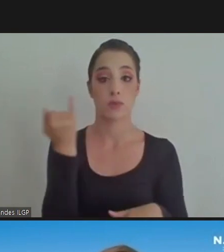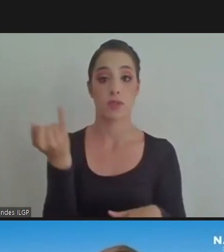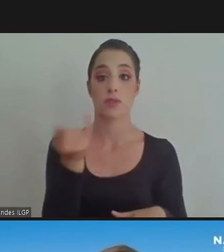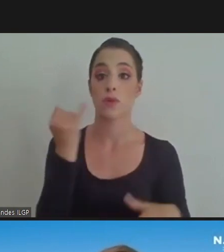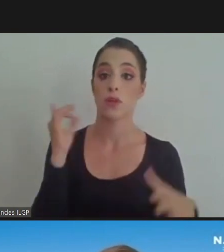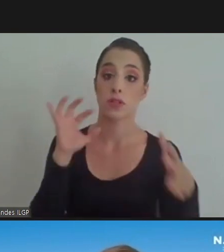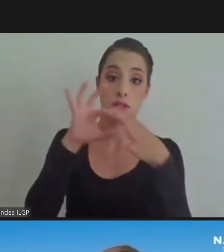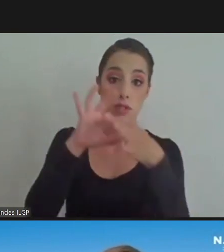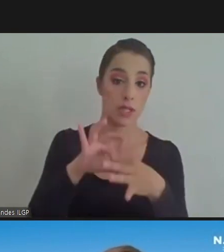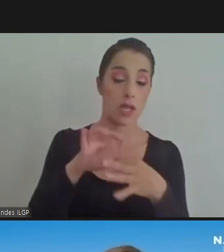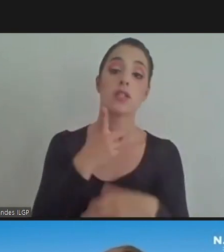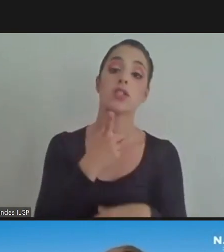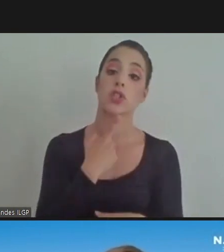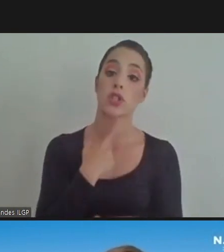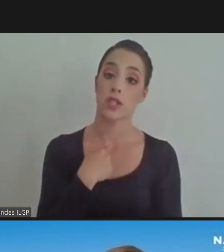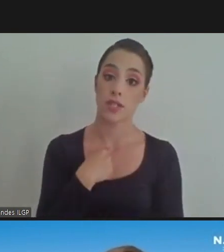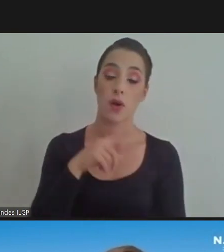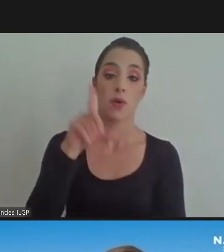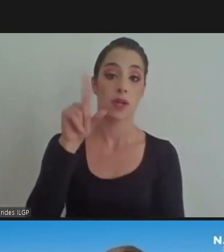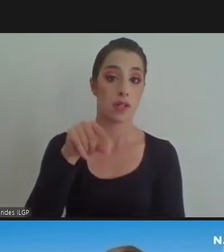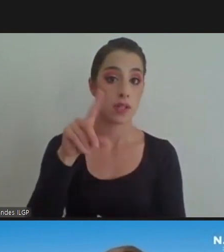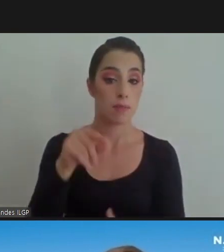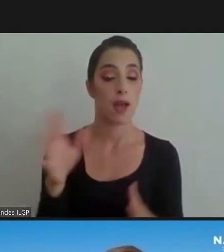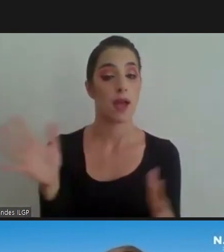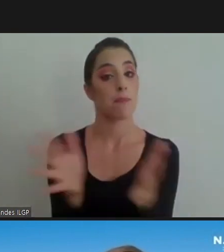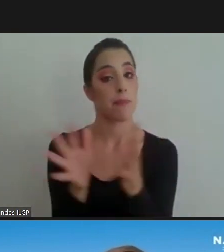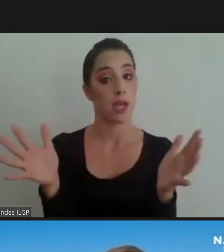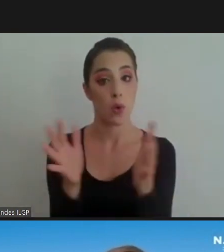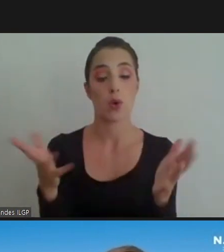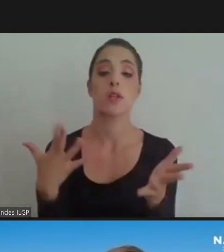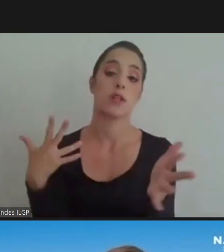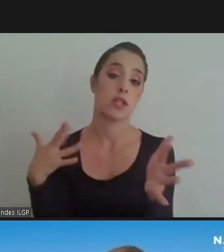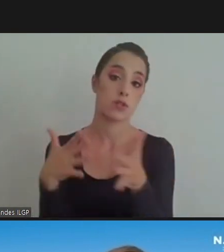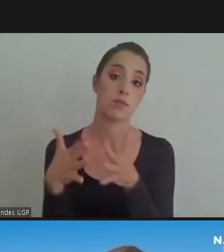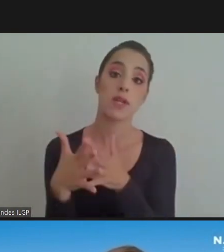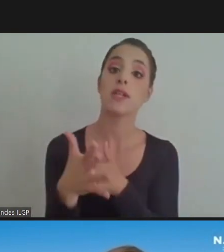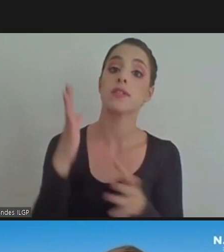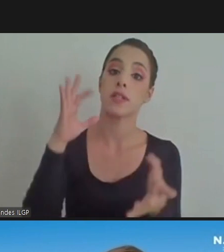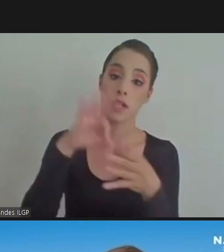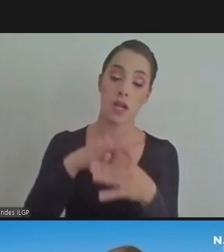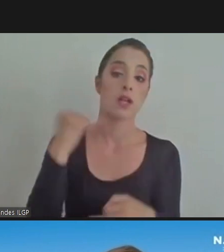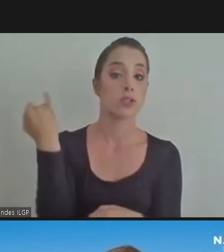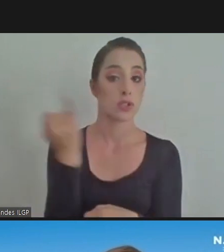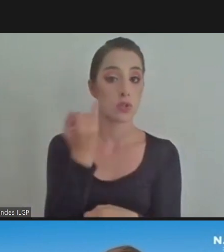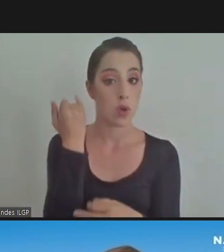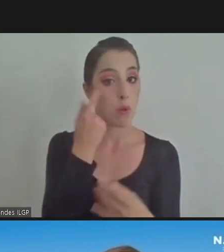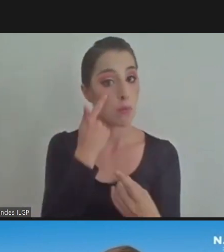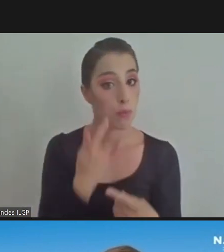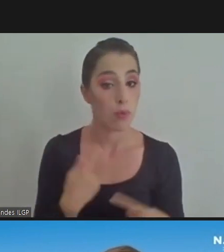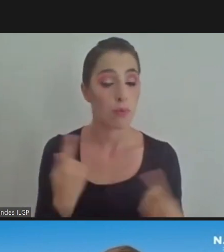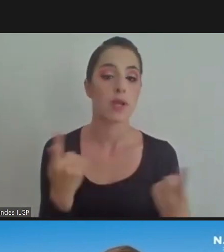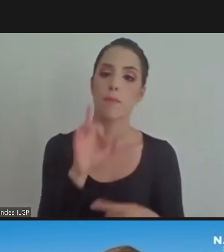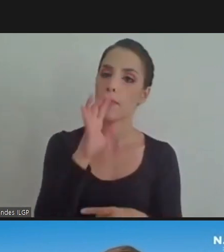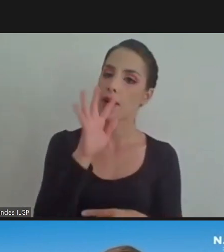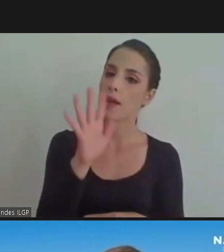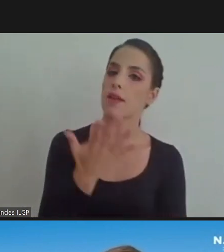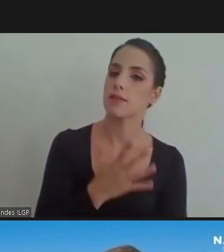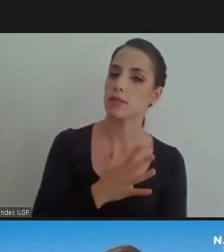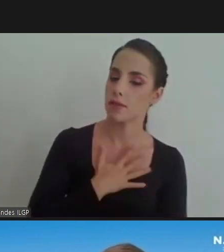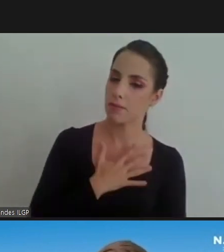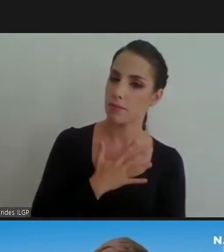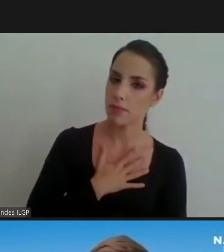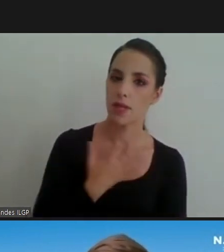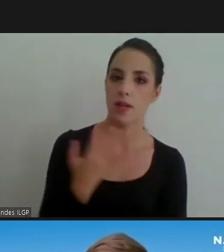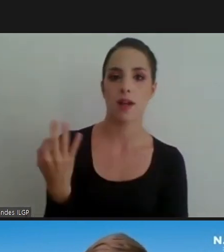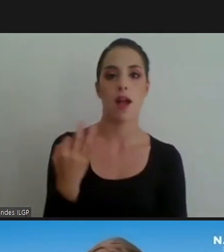da digitalização e de garantir maior transparência às instituições públicas, e parece-me a mim que há aqui um